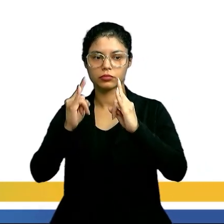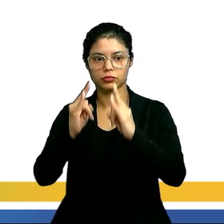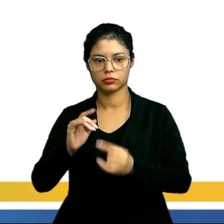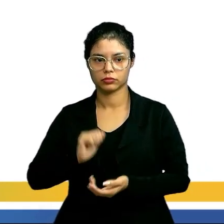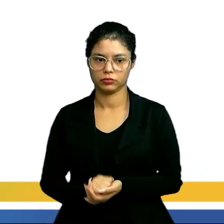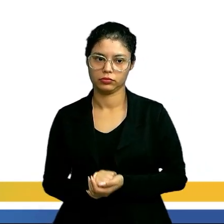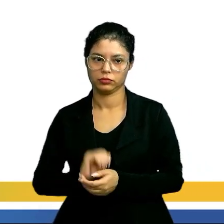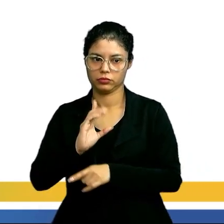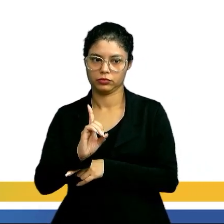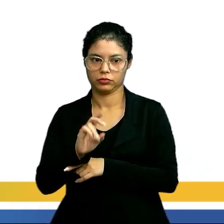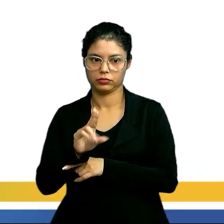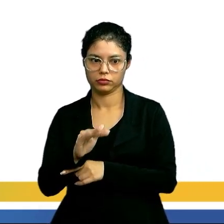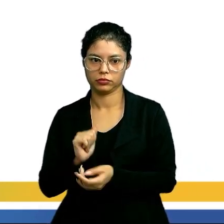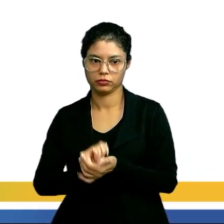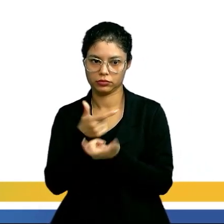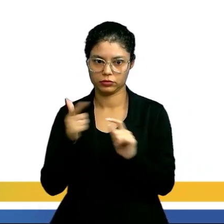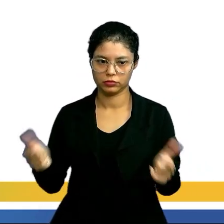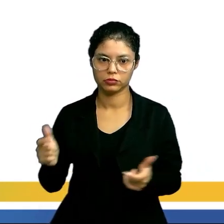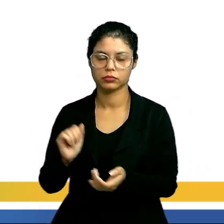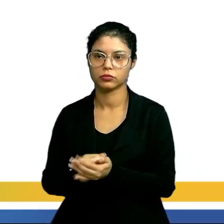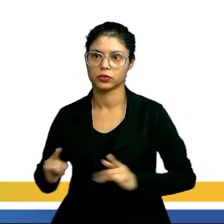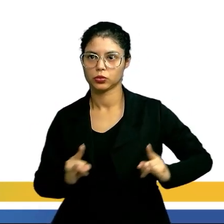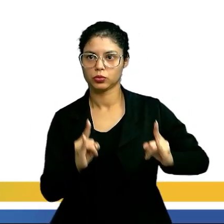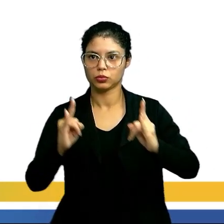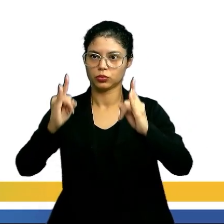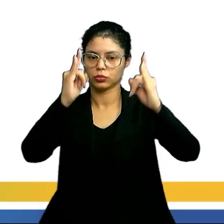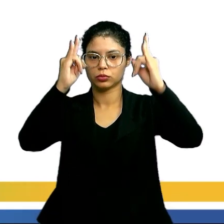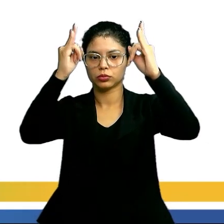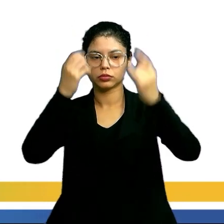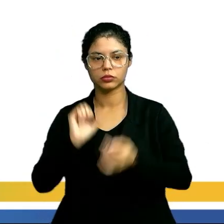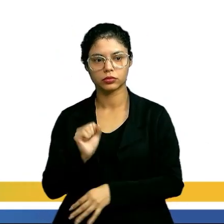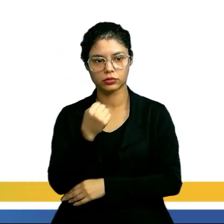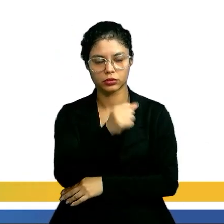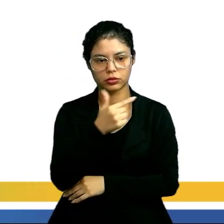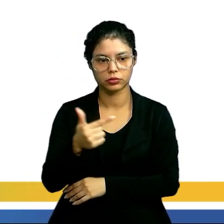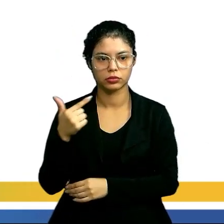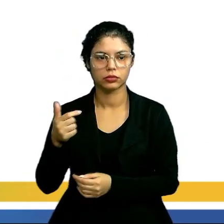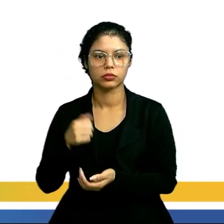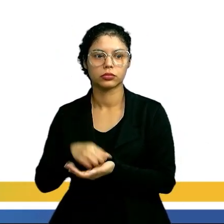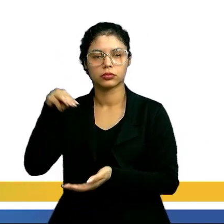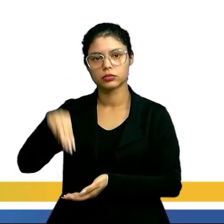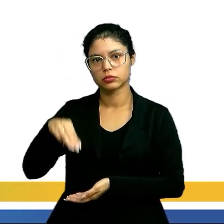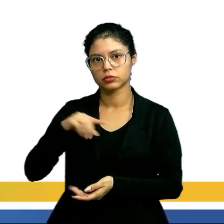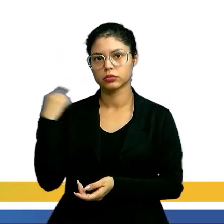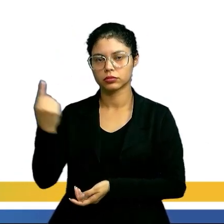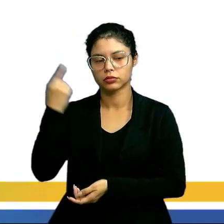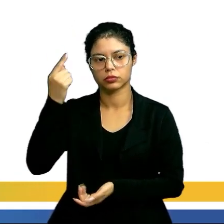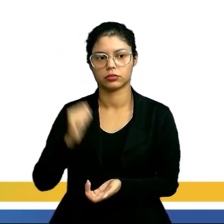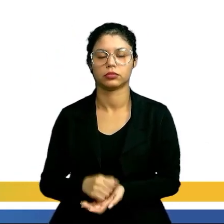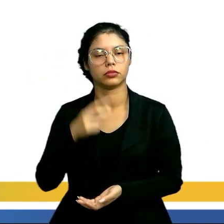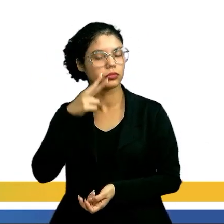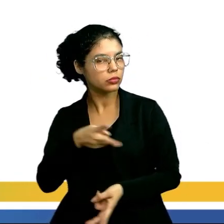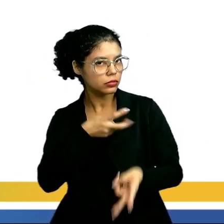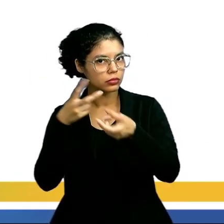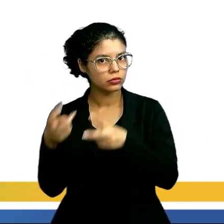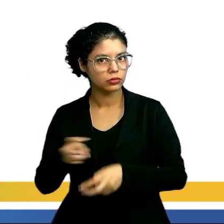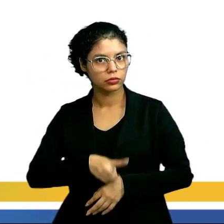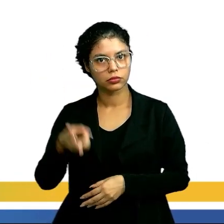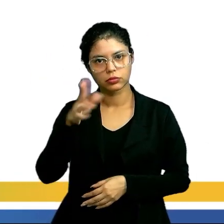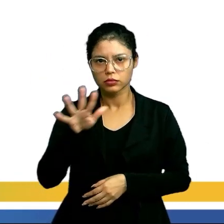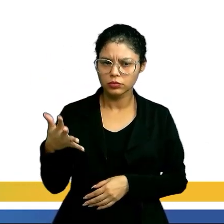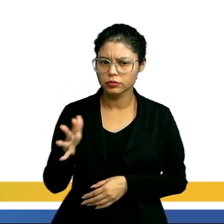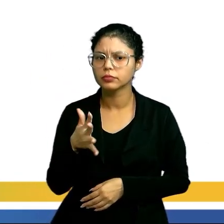131 quilocalorias, que nos é equivalente em energia a 551 quilojoules, né? Vejamos o